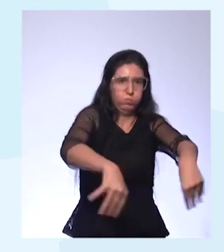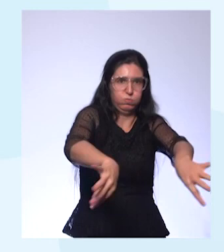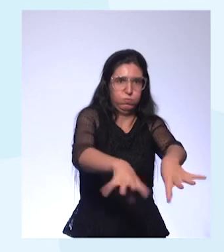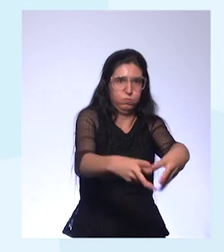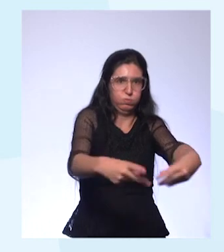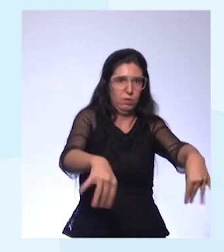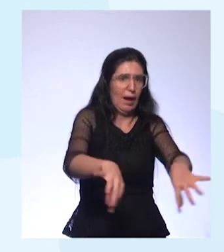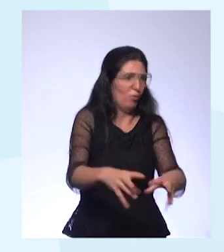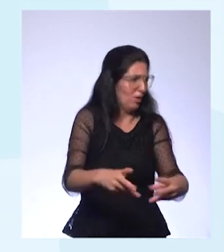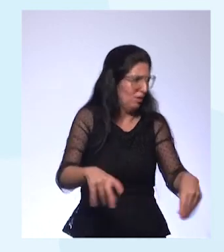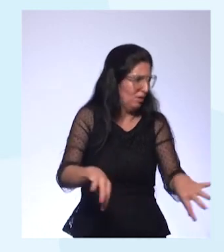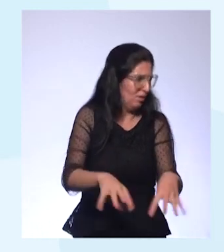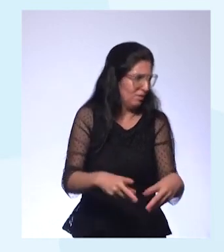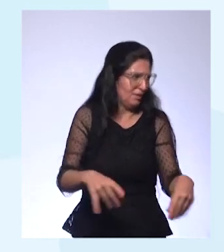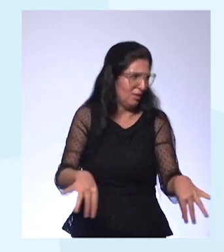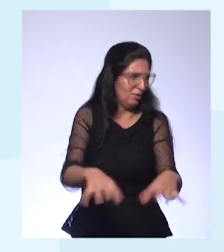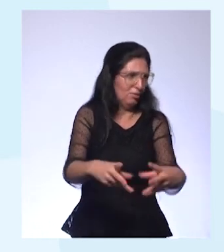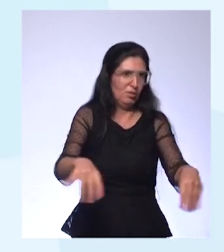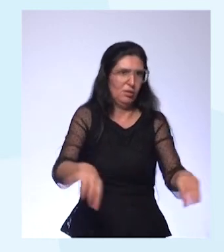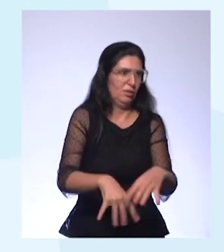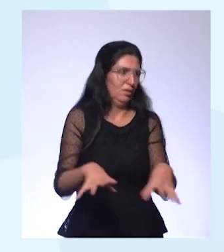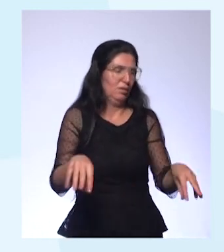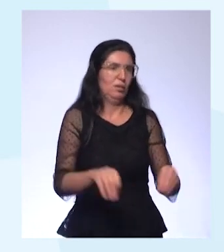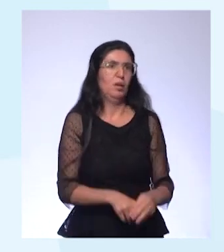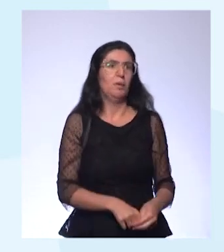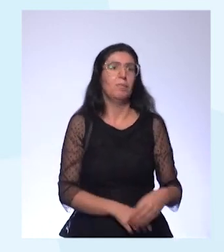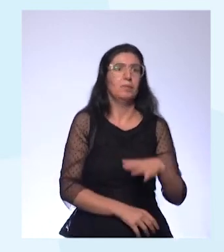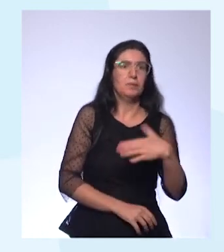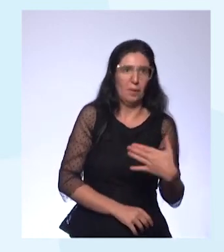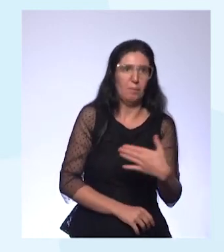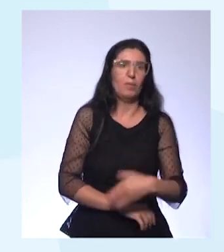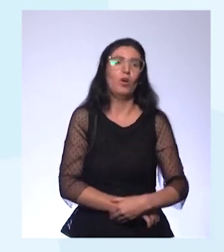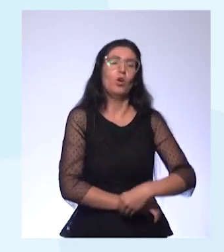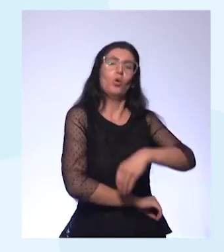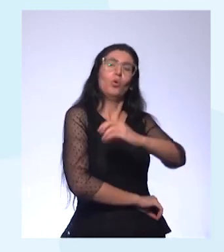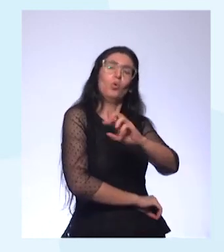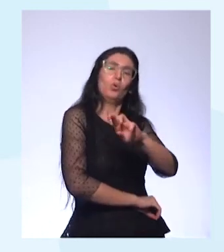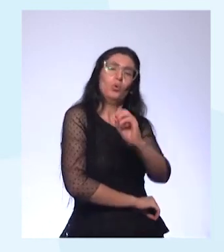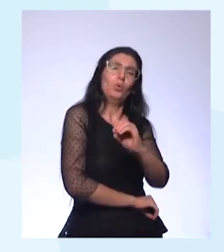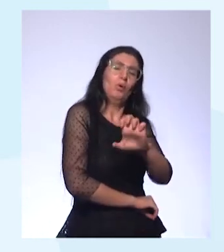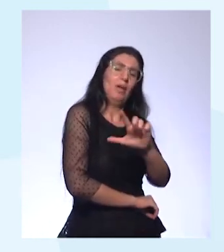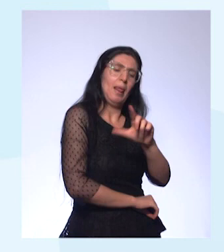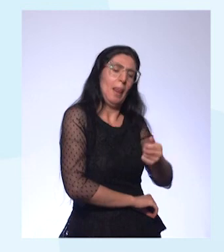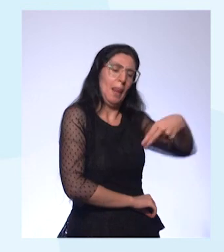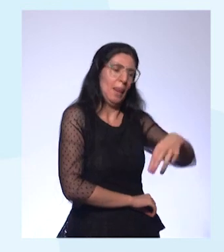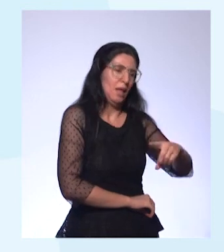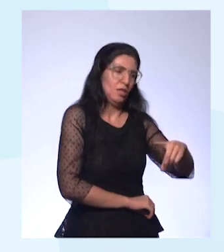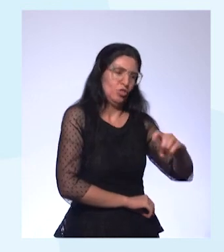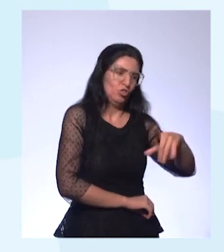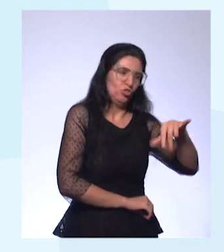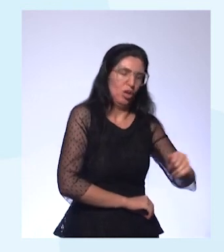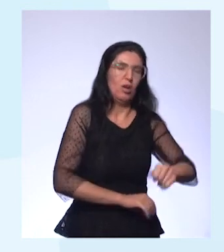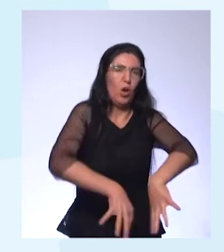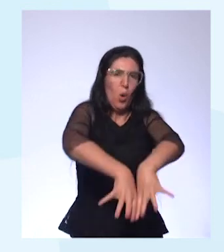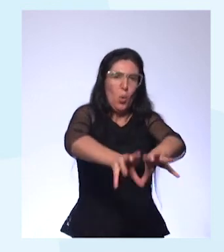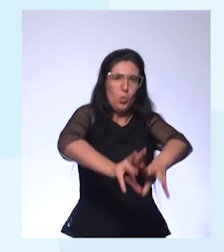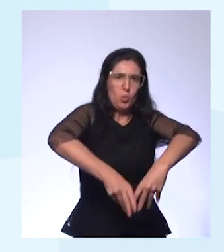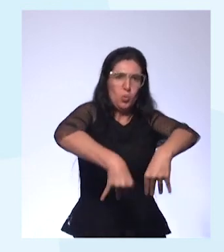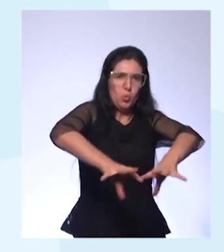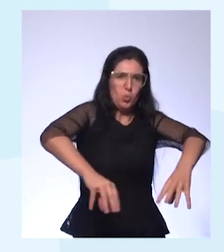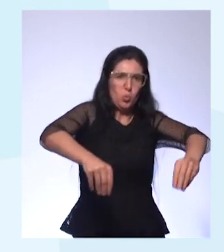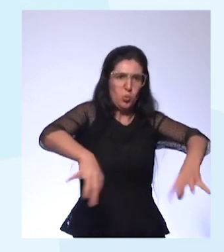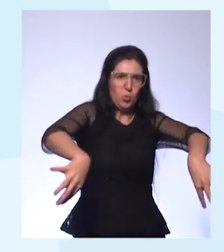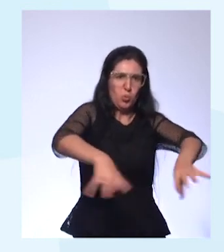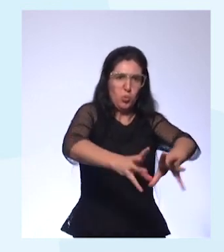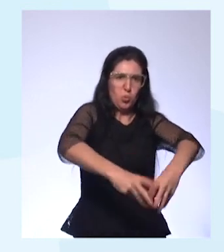mais extensa, mas se você pegar na Groenlândia, basicamente o que você vai encontrar lá são musgos e líquens. Mais ao centro você vai